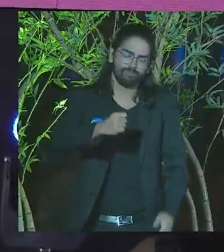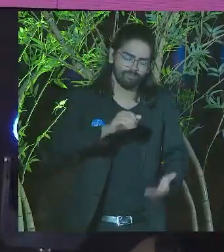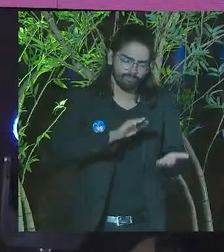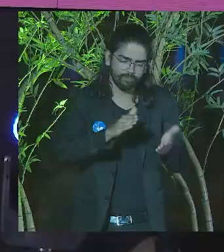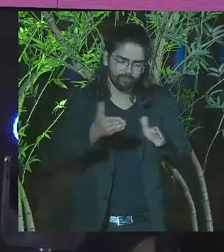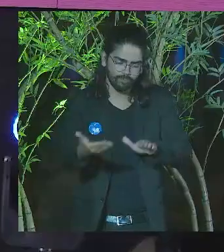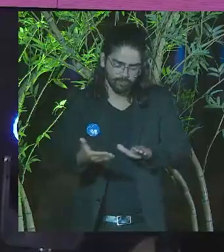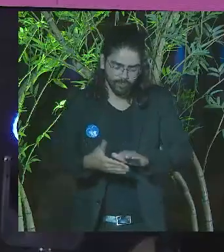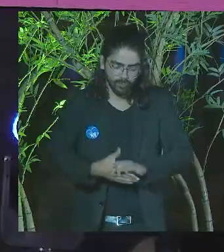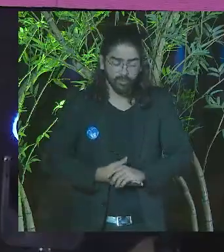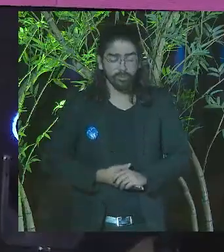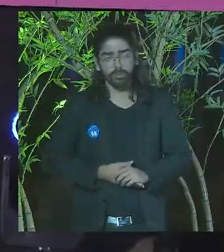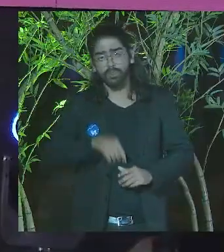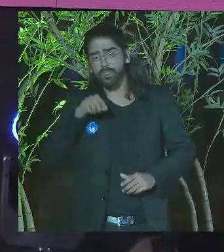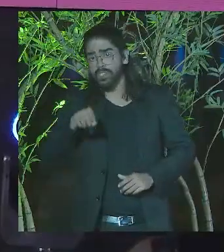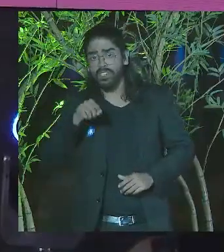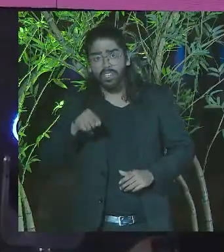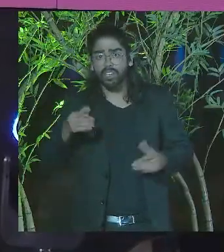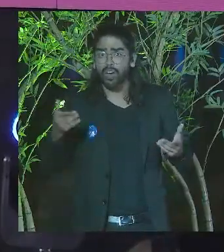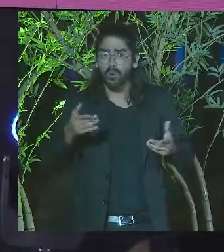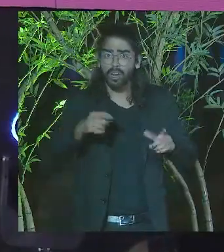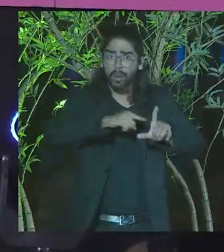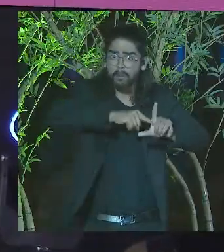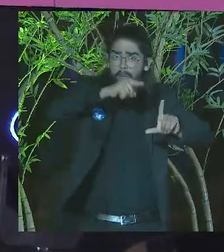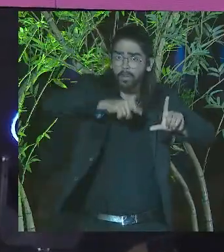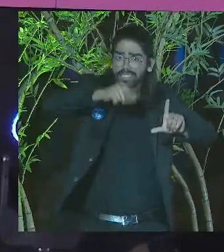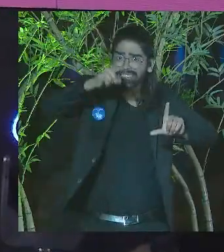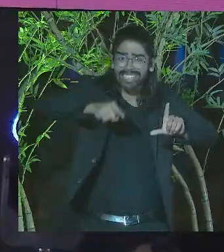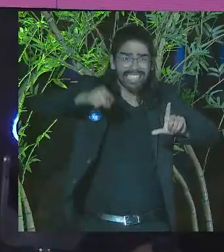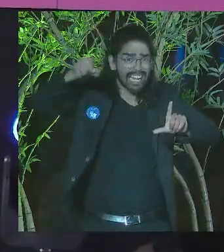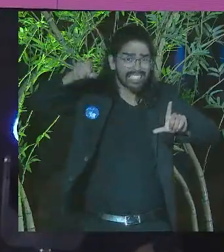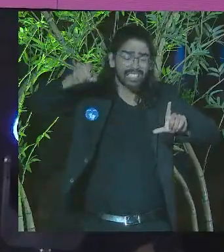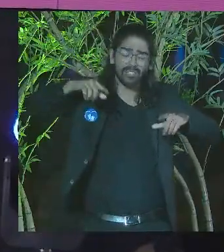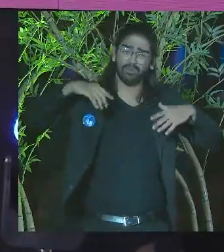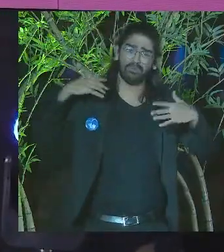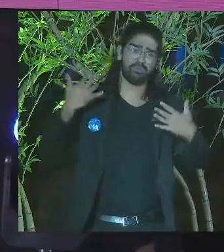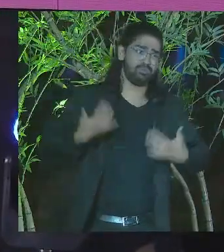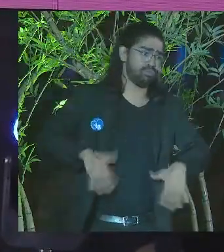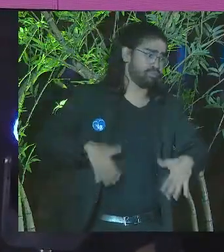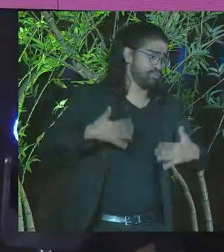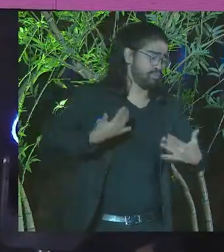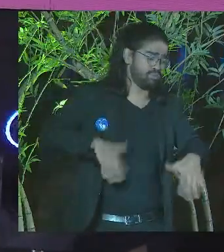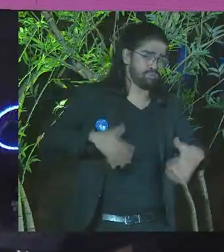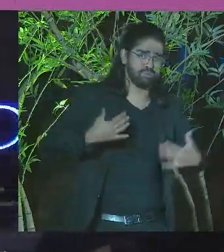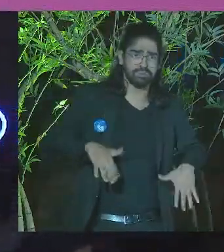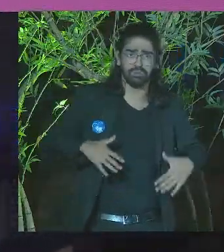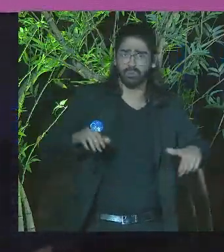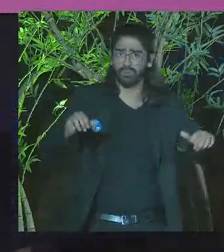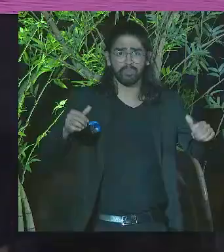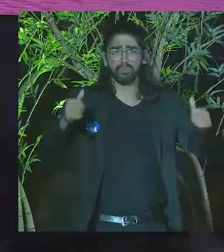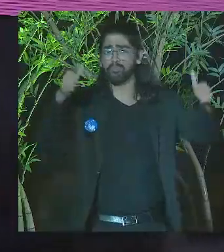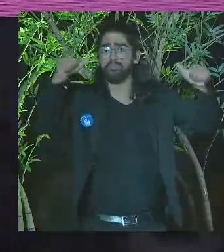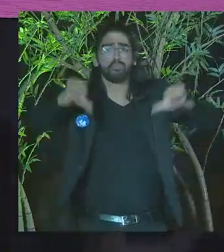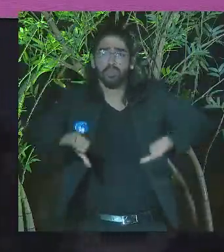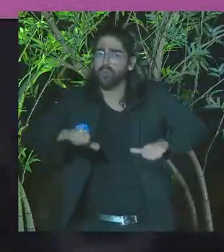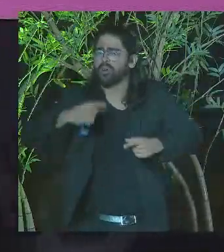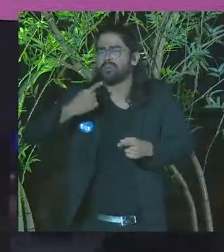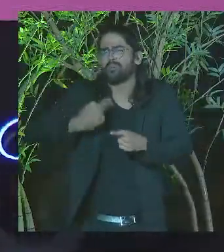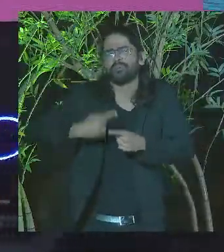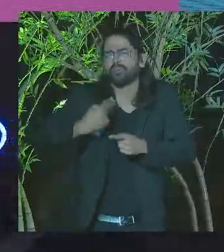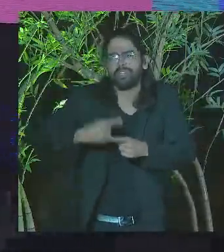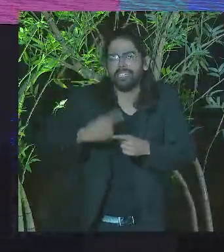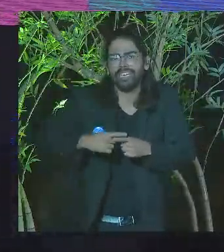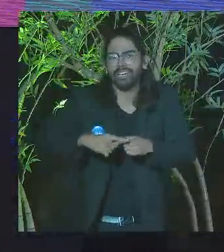com a gente. E esse número aumentou muito, eu não sei se vocês estão acompanhando, mas alguns dos motivos têm a ver com esse não lugar,